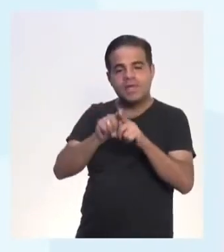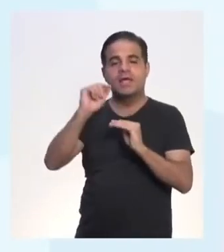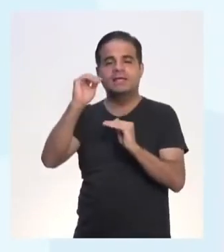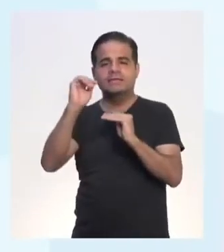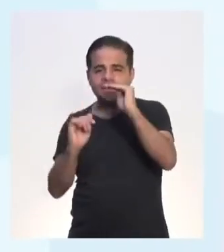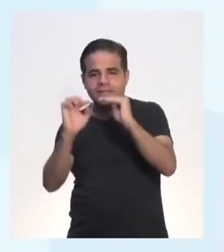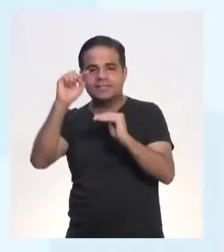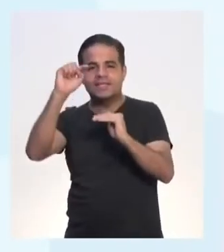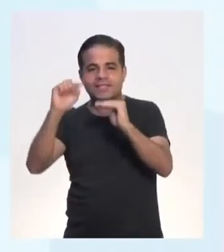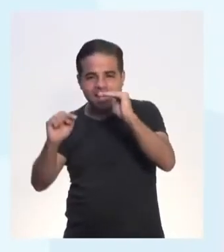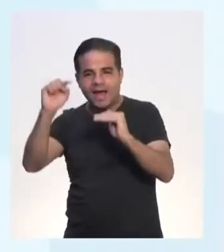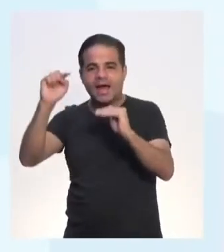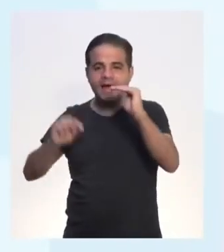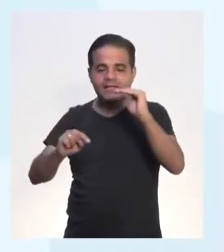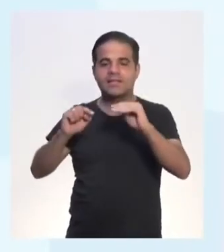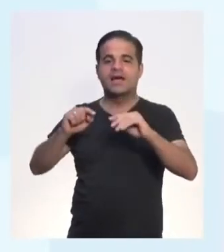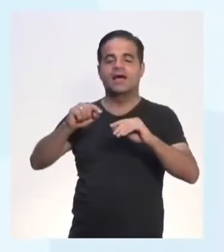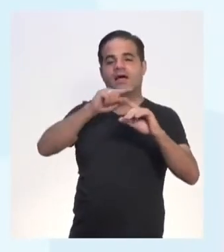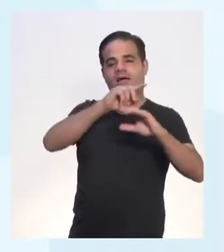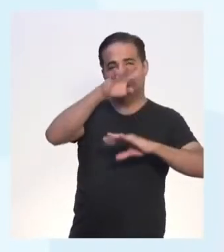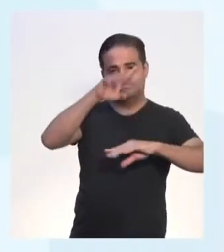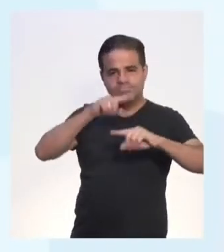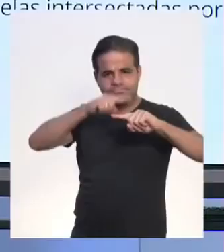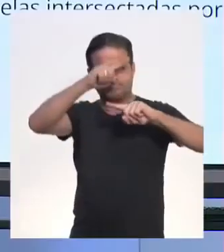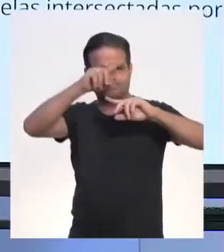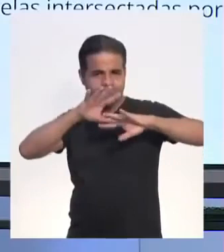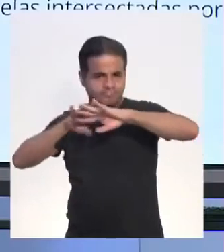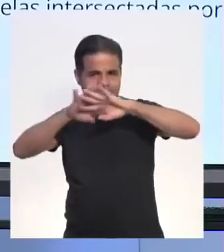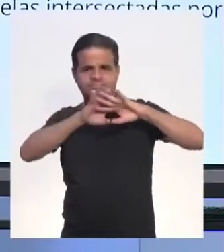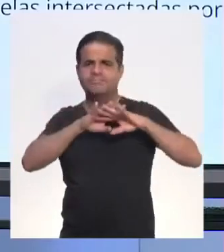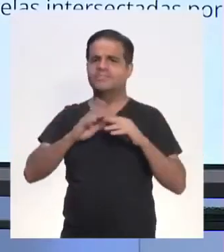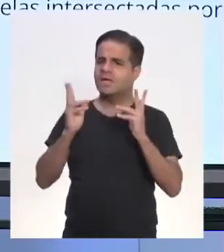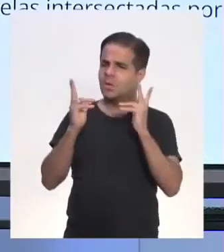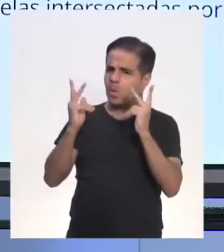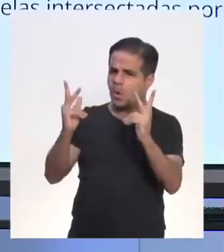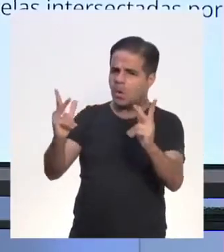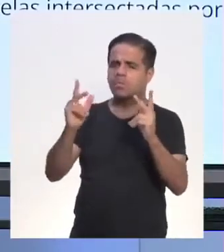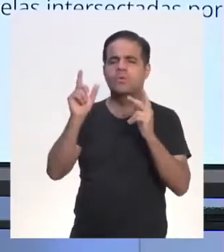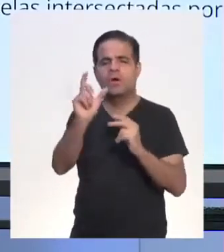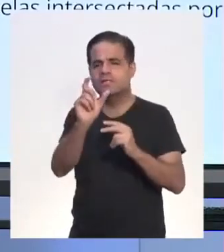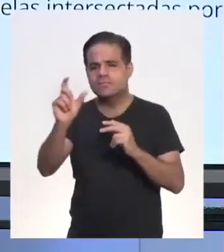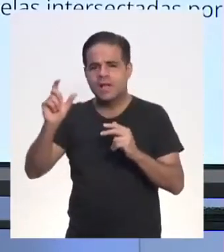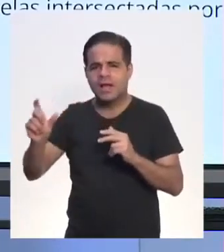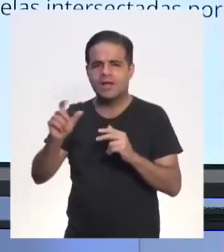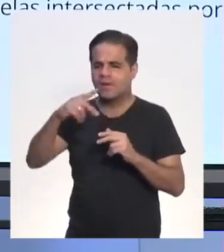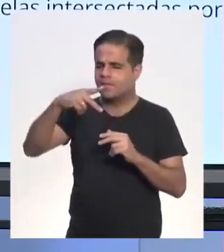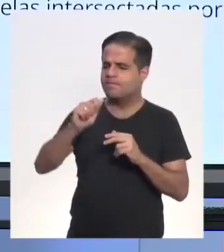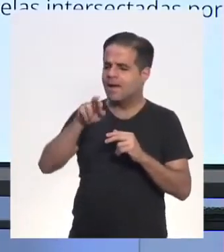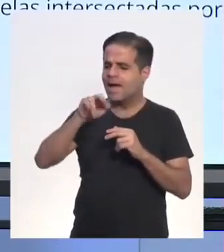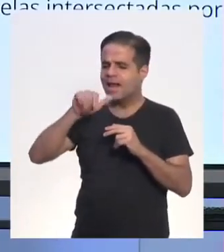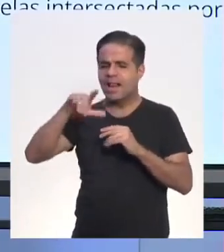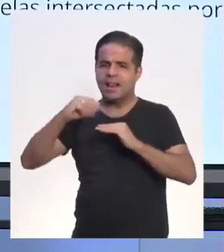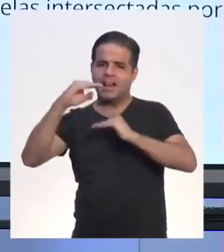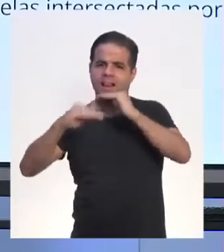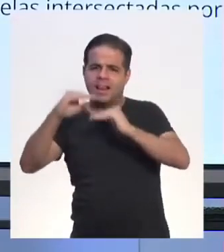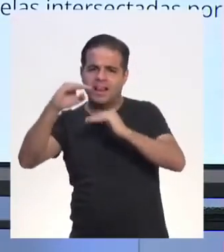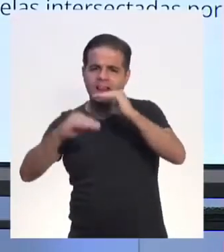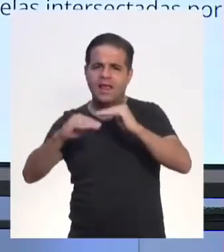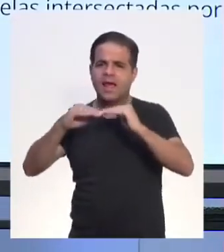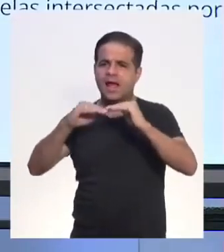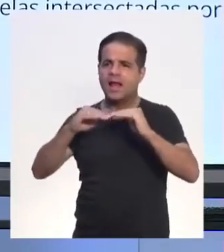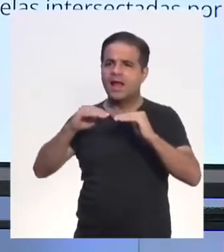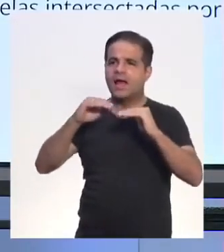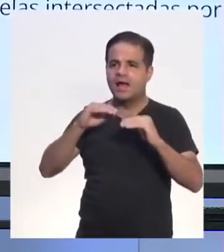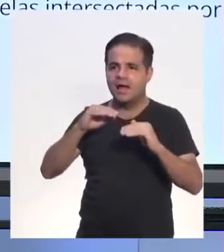por uma reta transversal. Bastante comum essas palavras, né? Paralelo é bastante comum, mas o transversal é